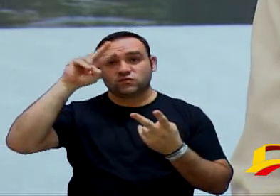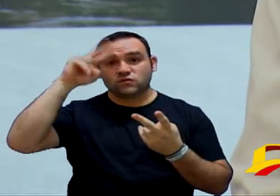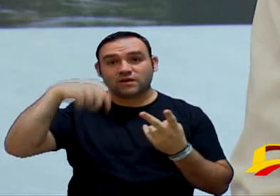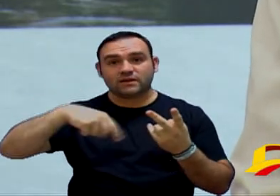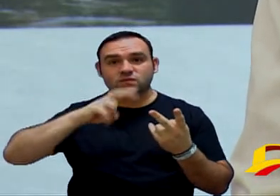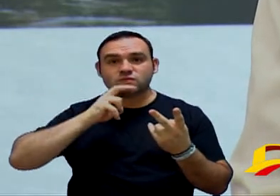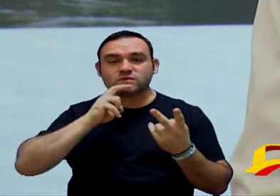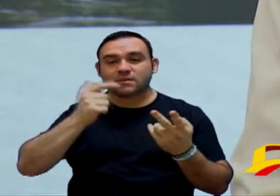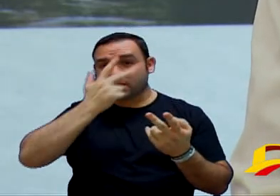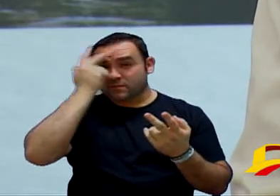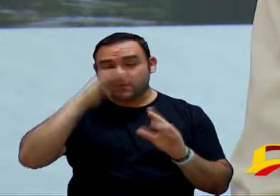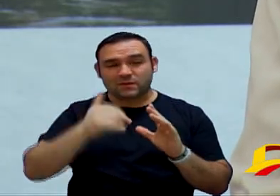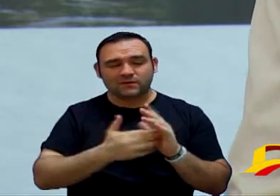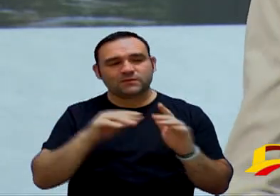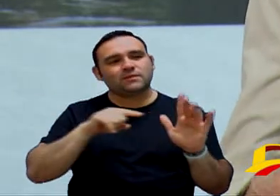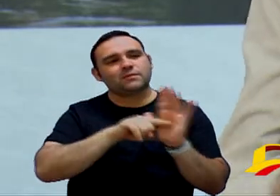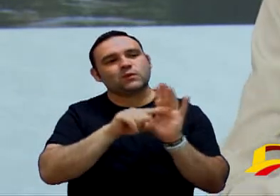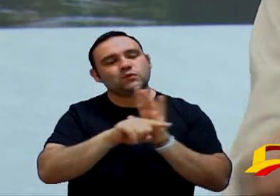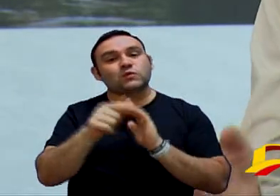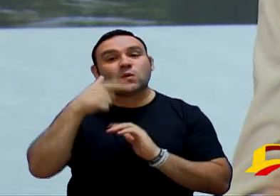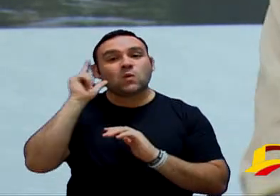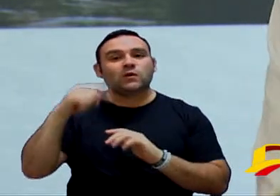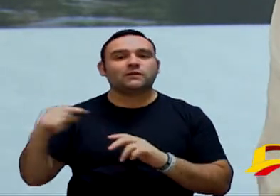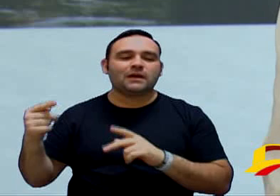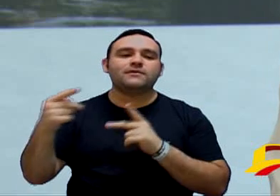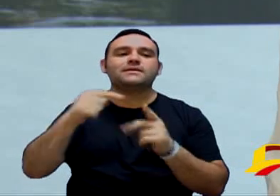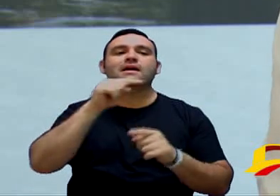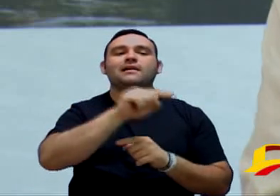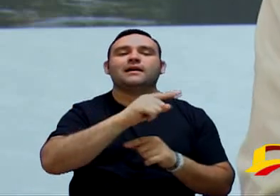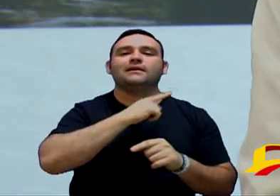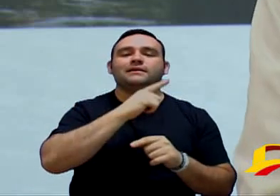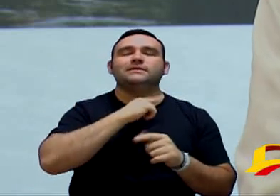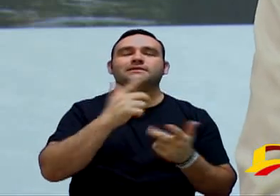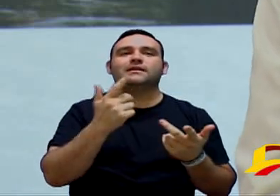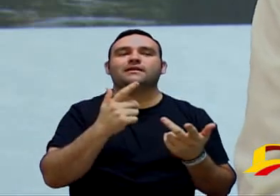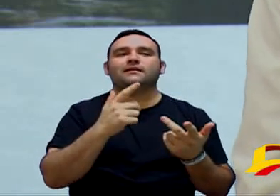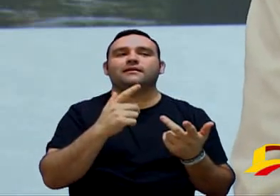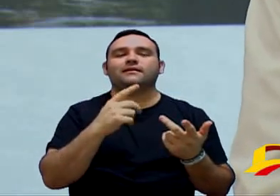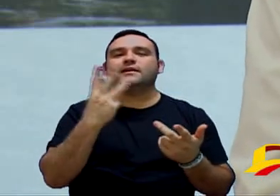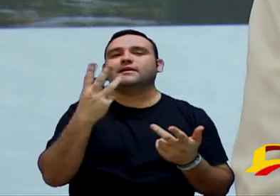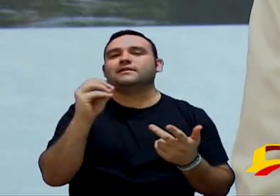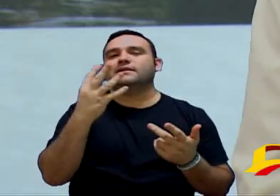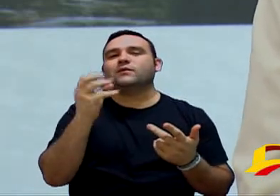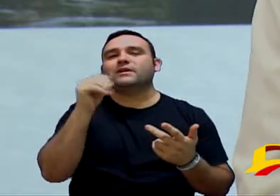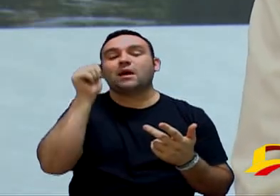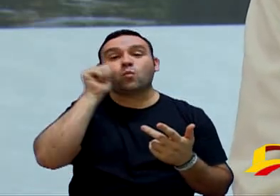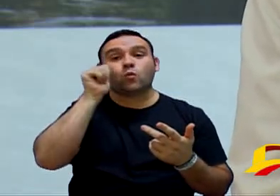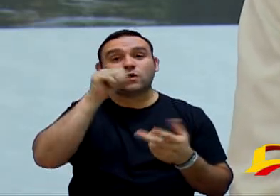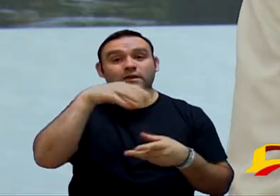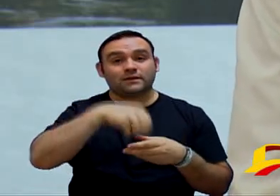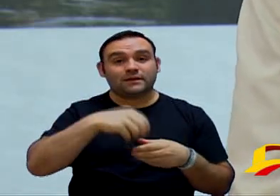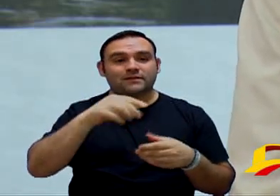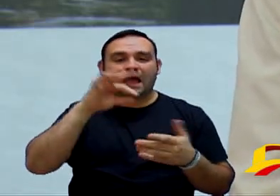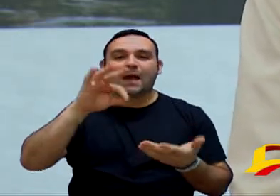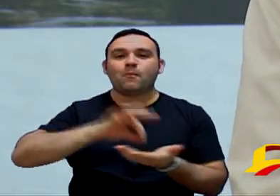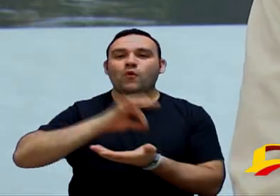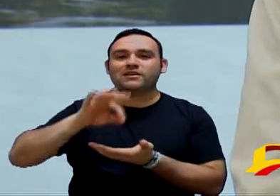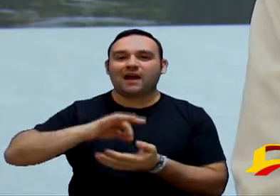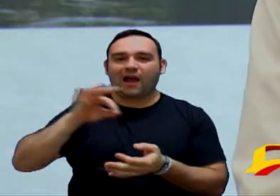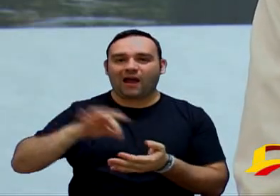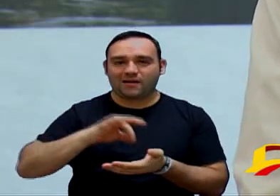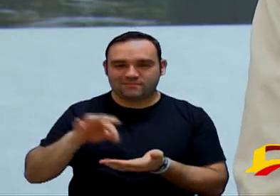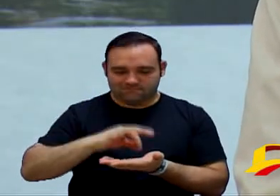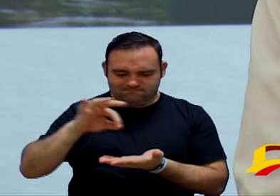de Sorocaba as pessoas consultam Ontem nós fomos lá tinha umas 30 40 mulheres que são as bordadeiras